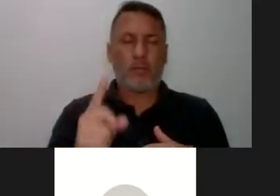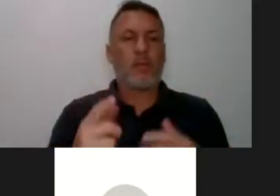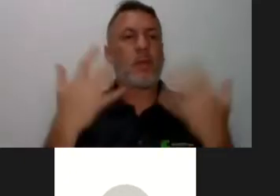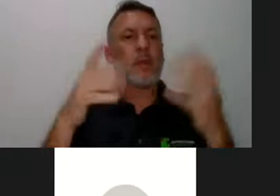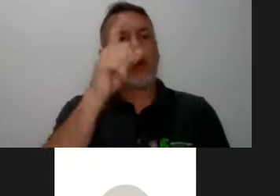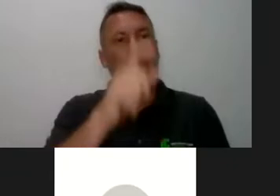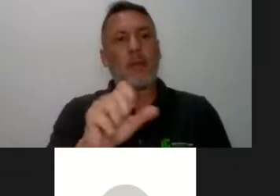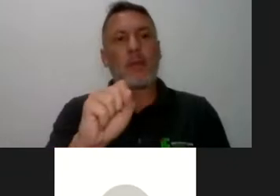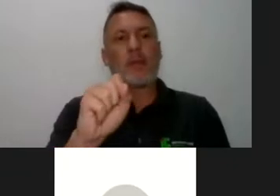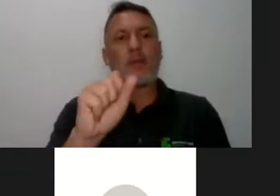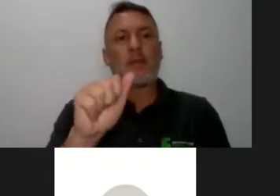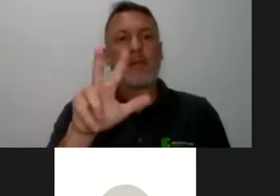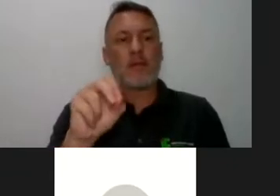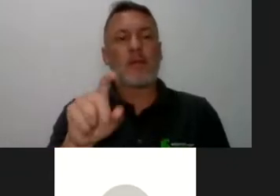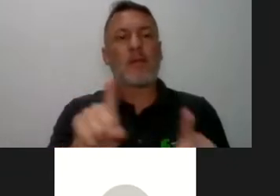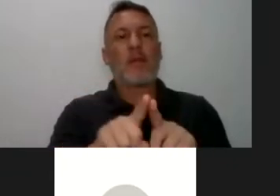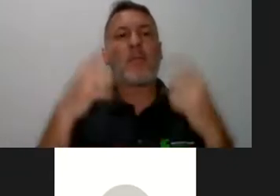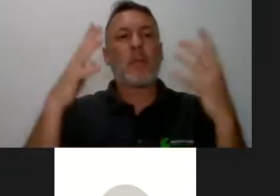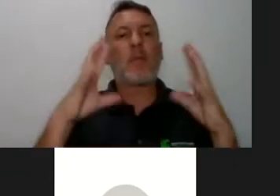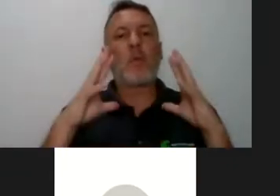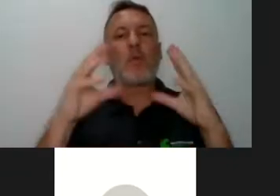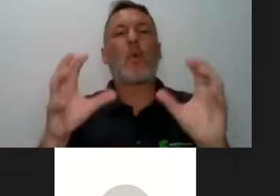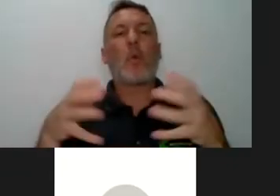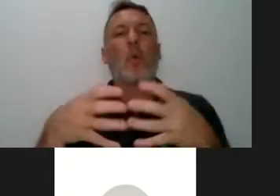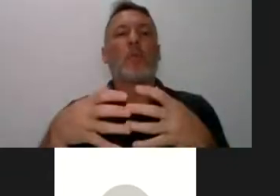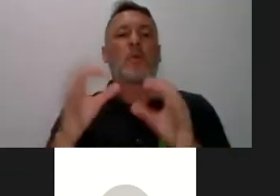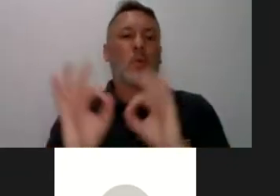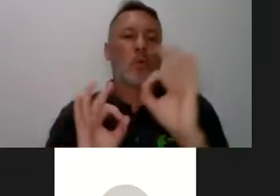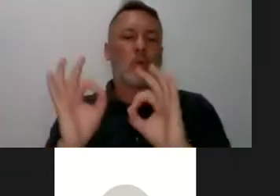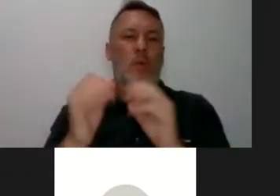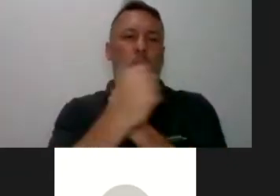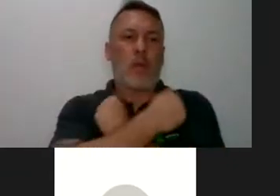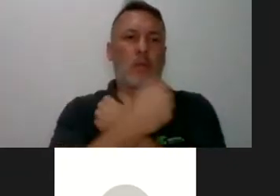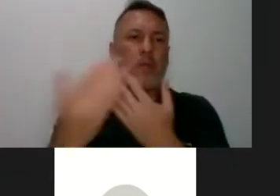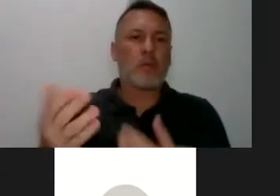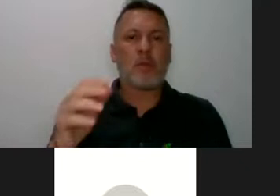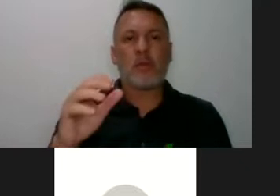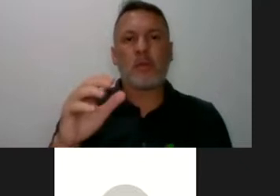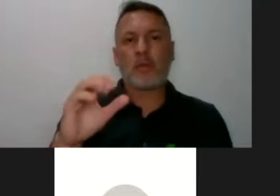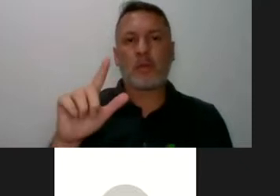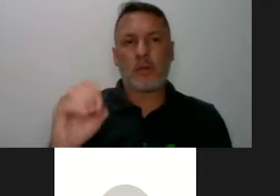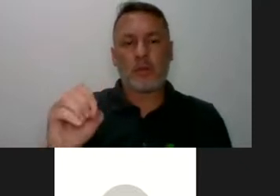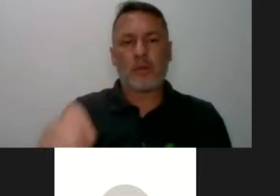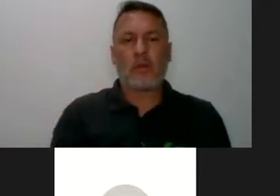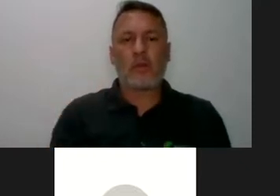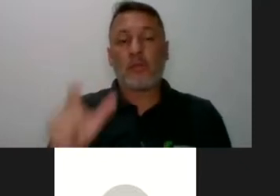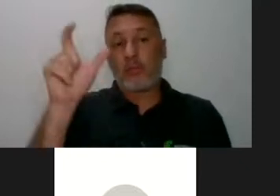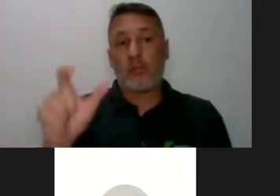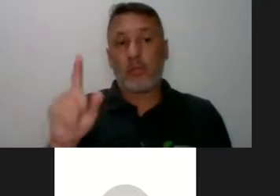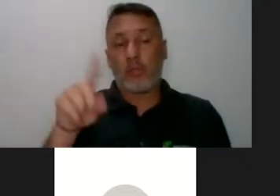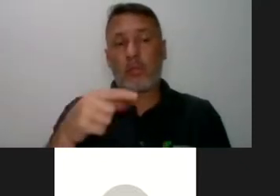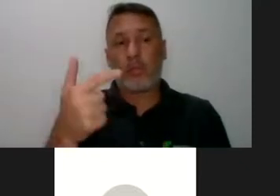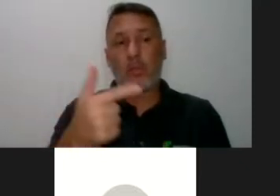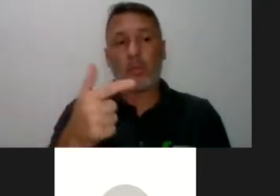aí, agradecer e parabenizar toda a comissão organizadora. Um abraço, Célio, a pessoa dele, a subcomissão